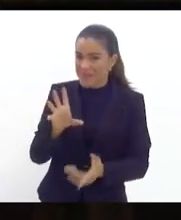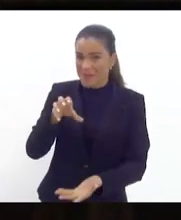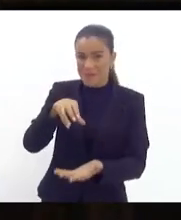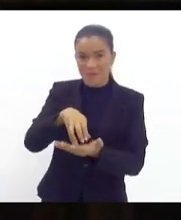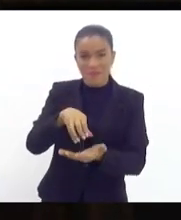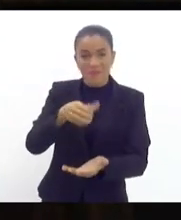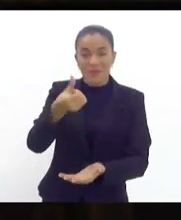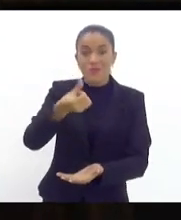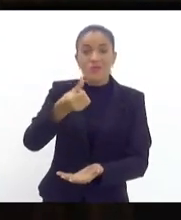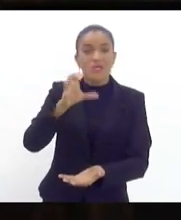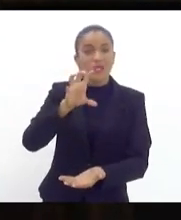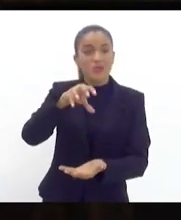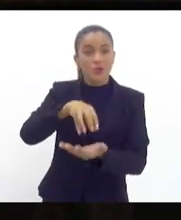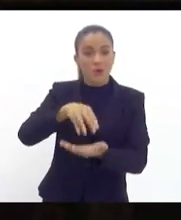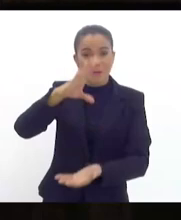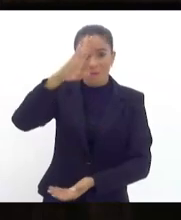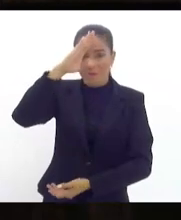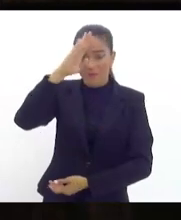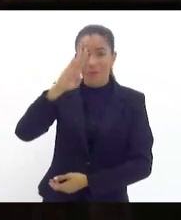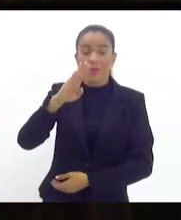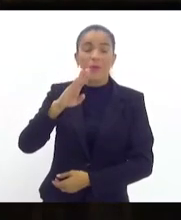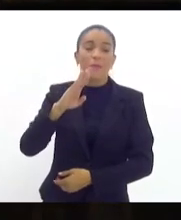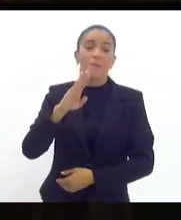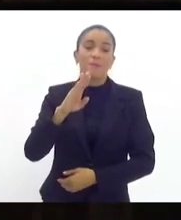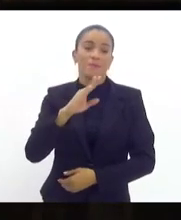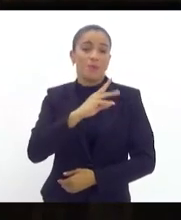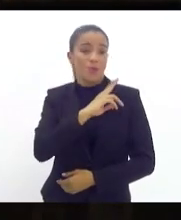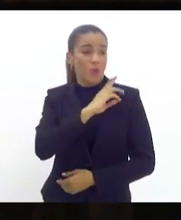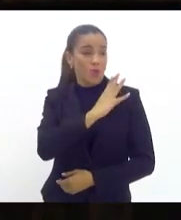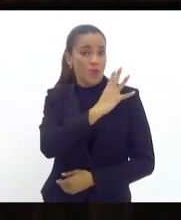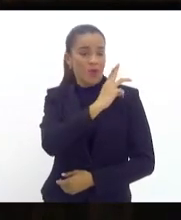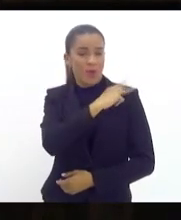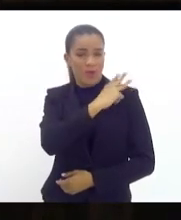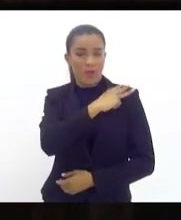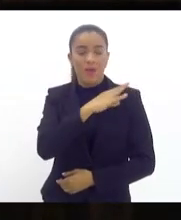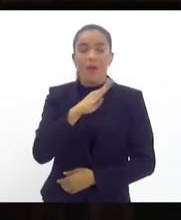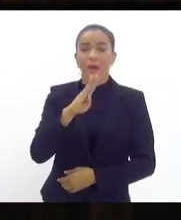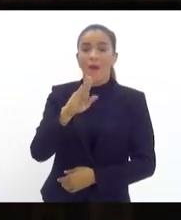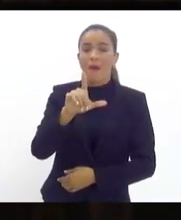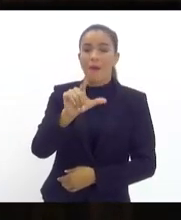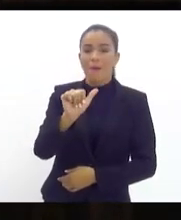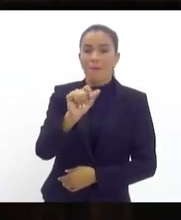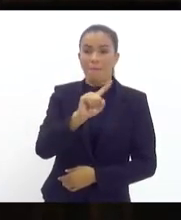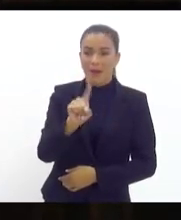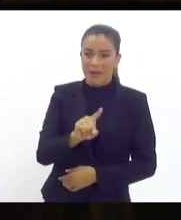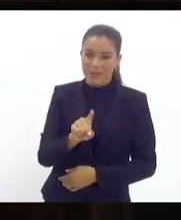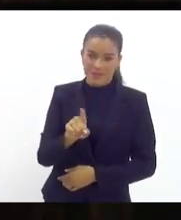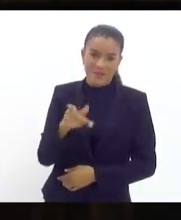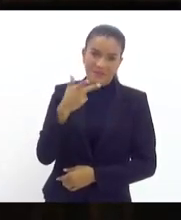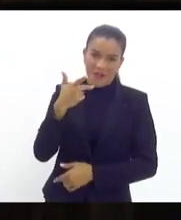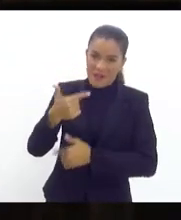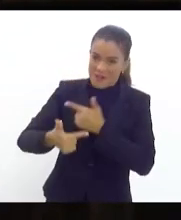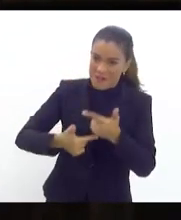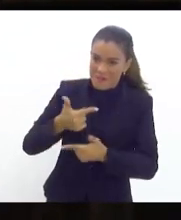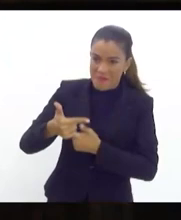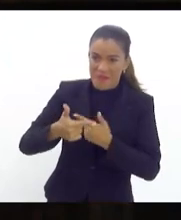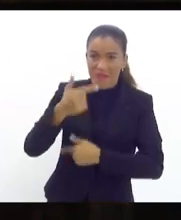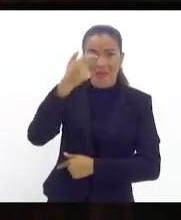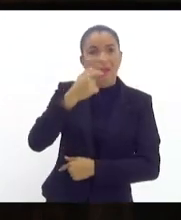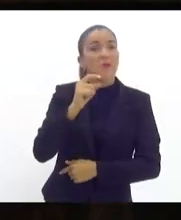no sexto Batalhão Coronel blas Vem desempenhando Quem Sou Eu para falar né mas